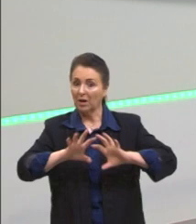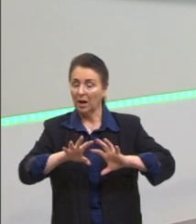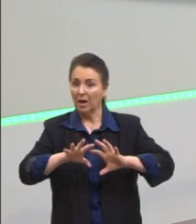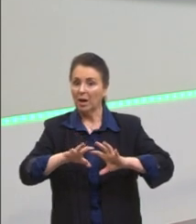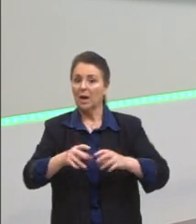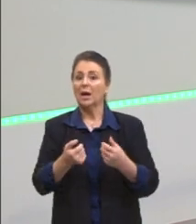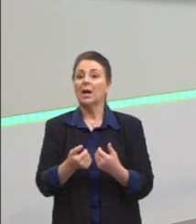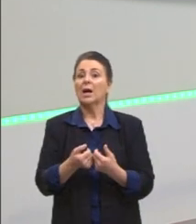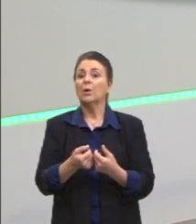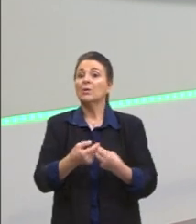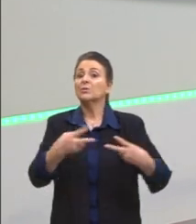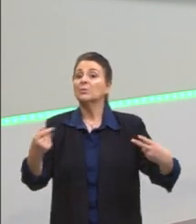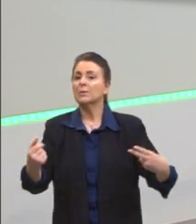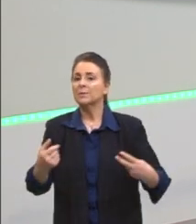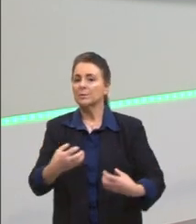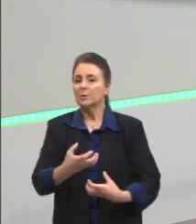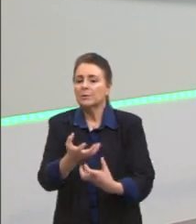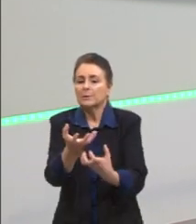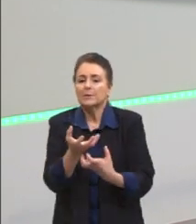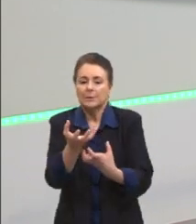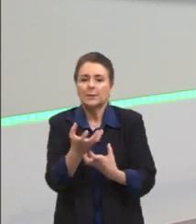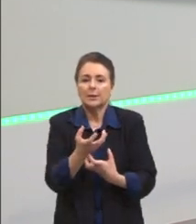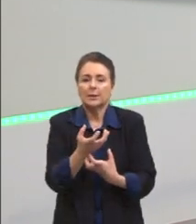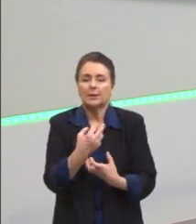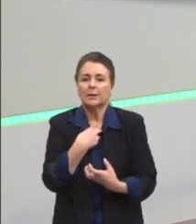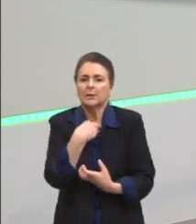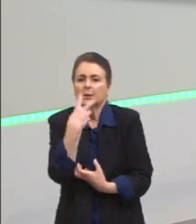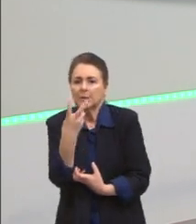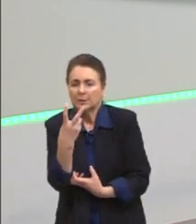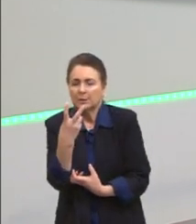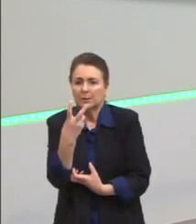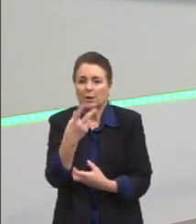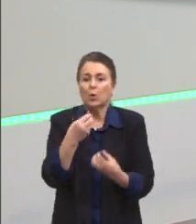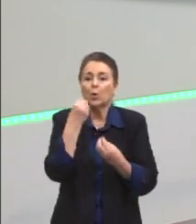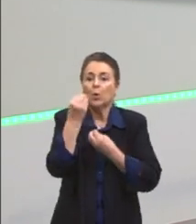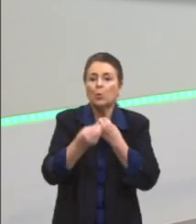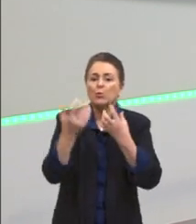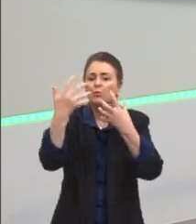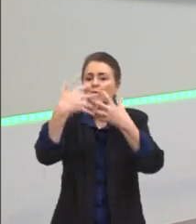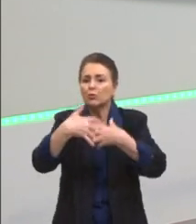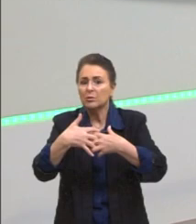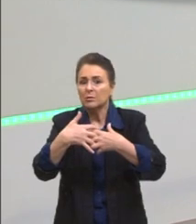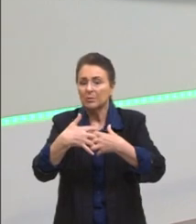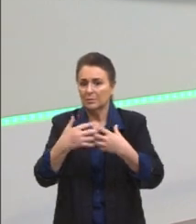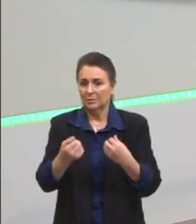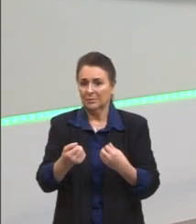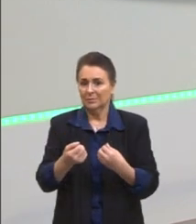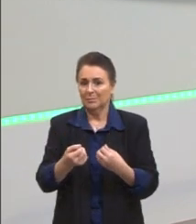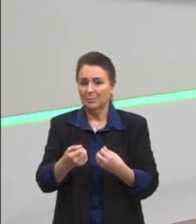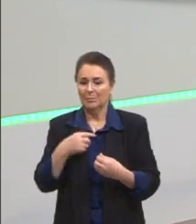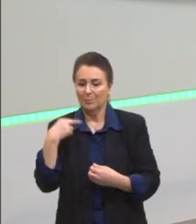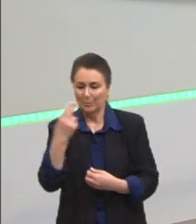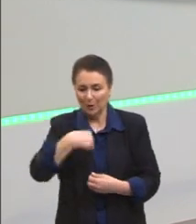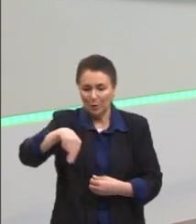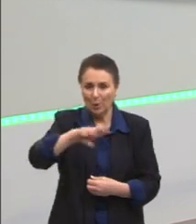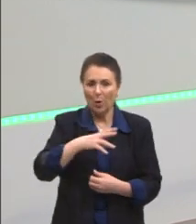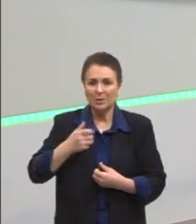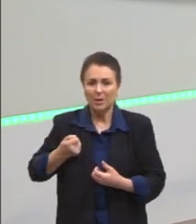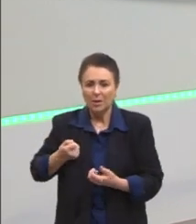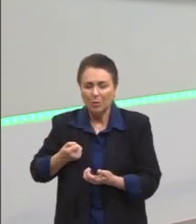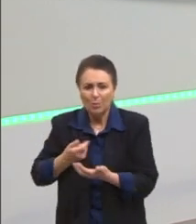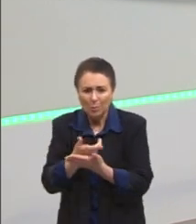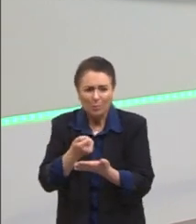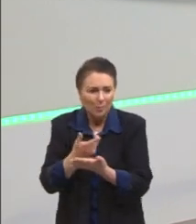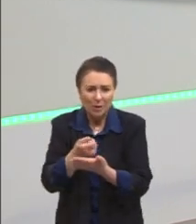e aí tem toda a questão da publicidade como isso funciona para o nosso consumo etc e tal essas